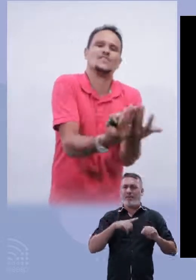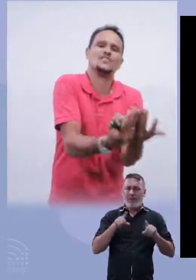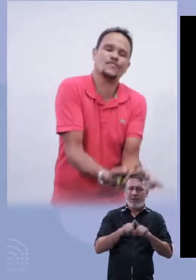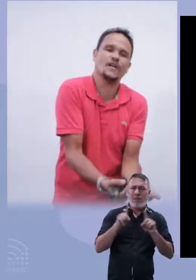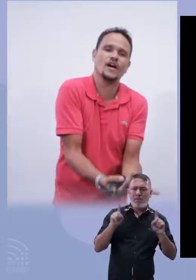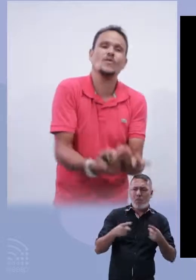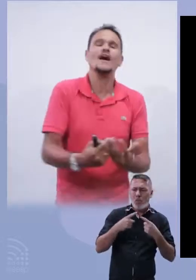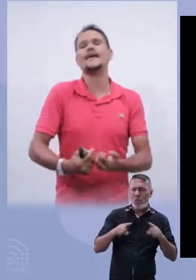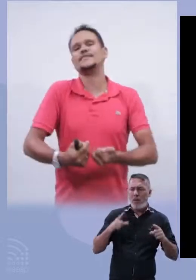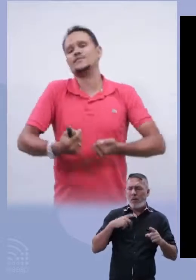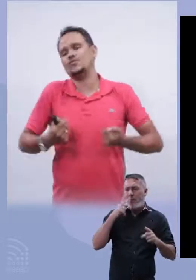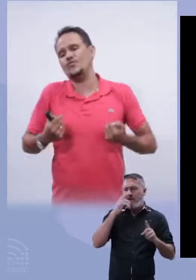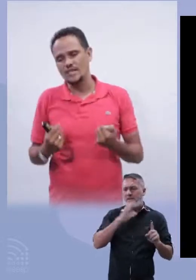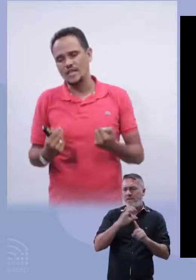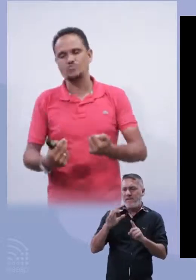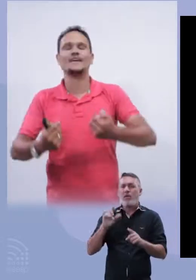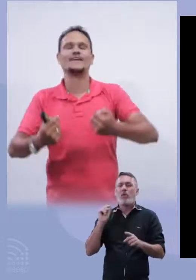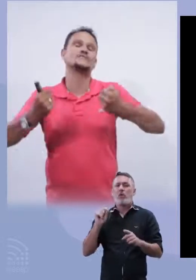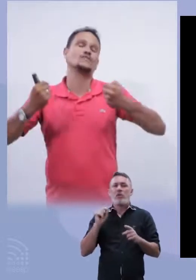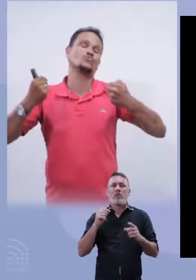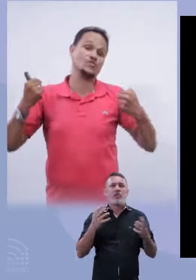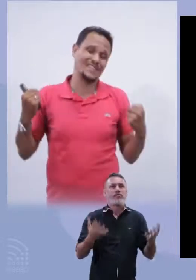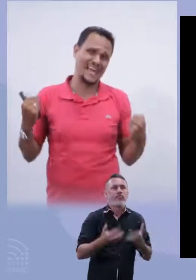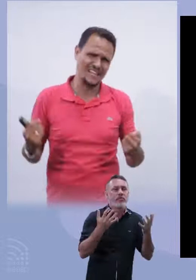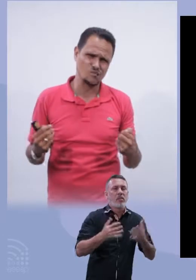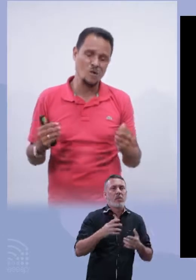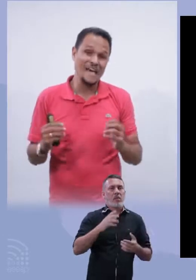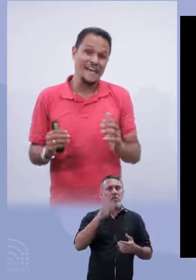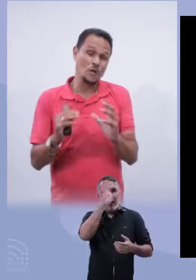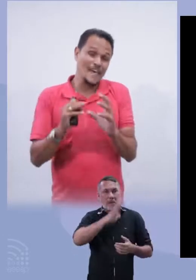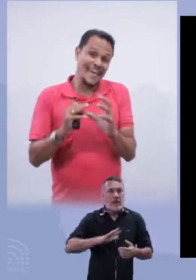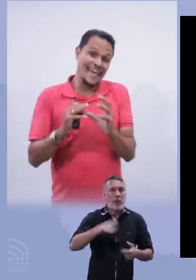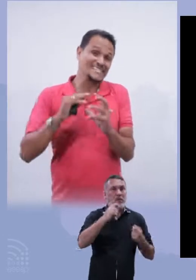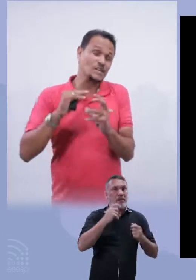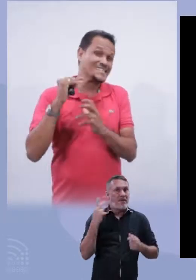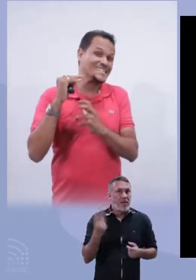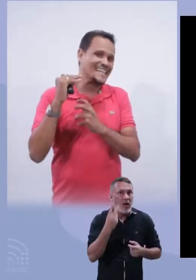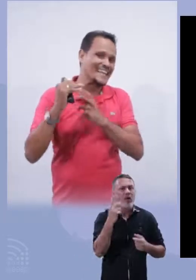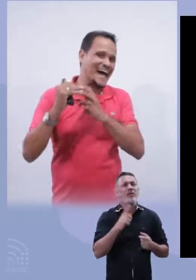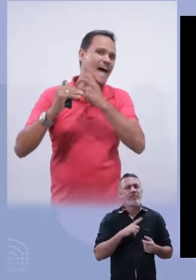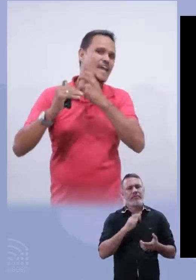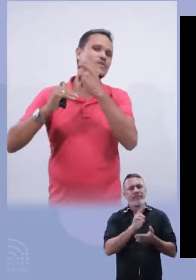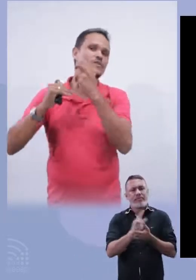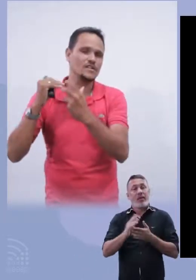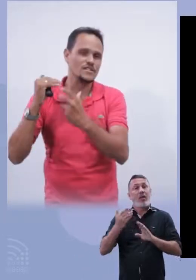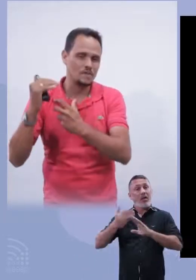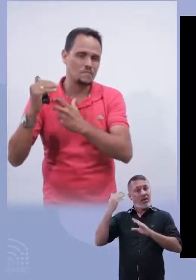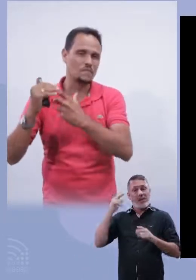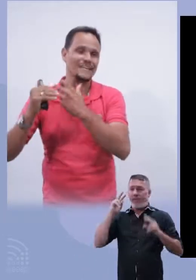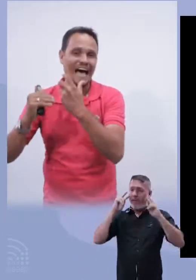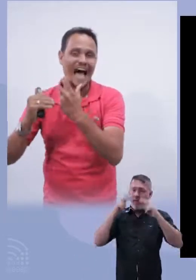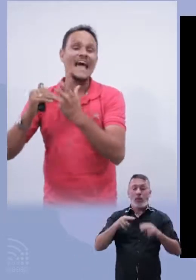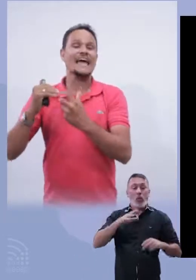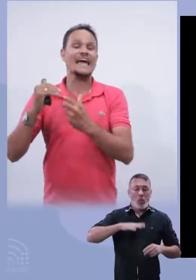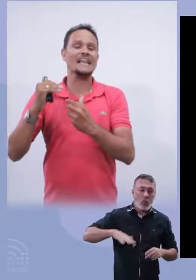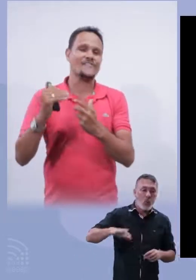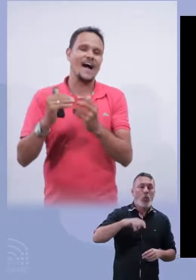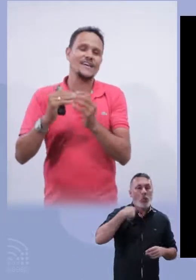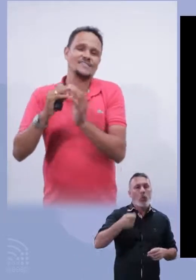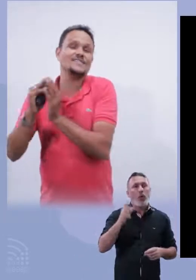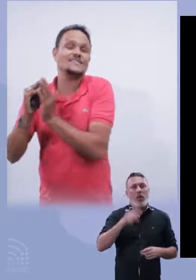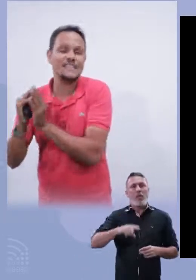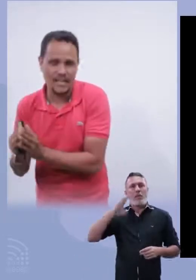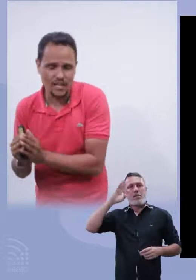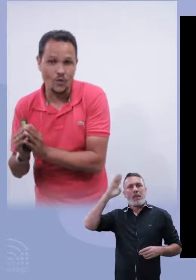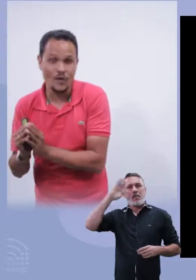músicas incentivando a questão do fanismo, da questão do nacionalismo. Então, esse é o cenário em que o regime militar ele